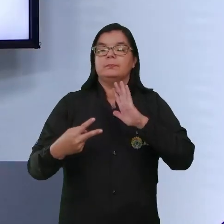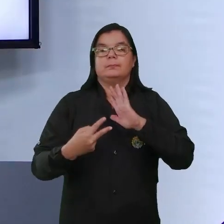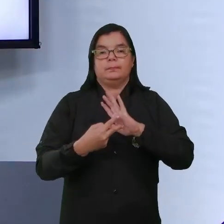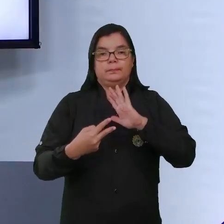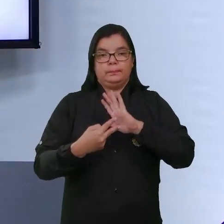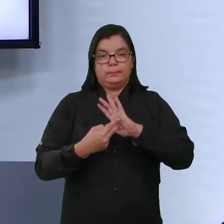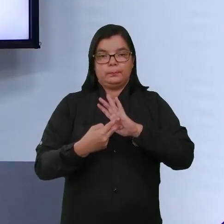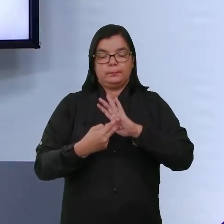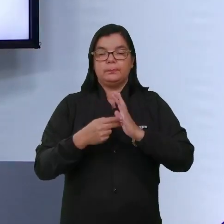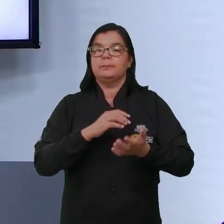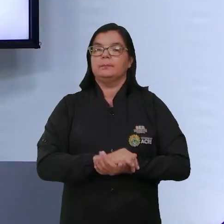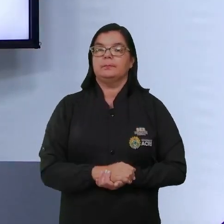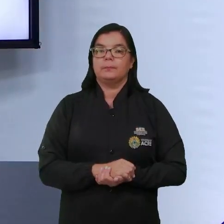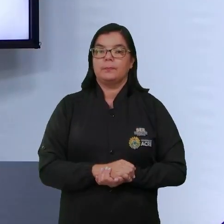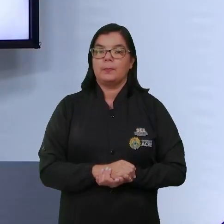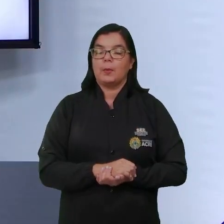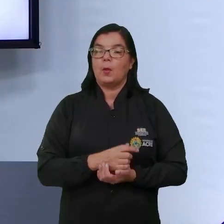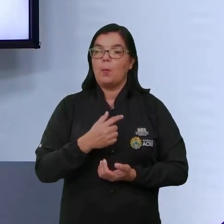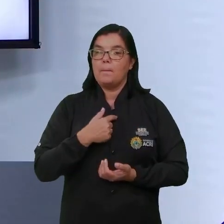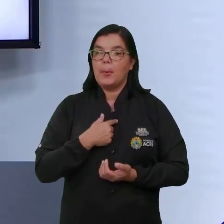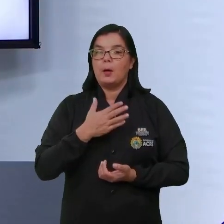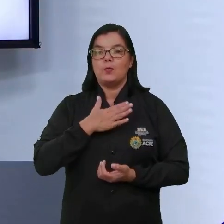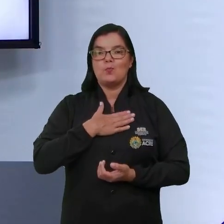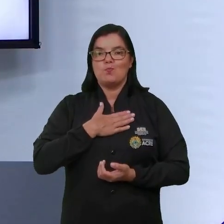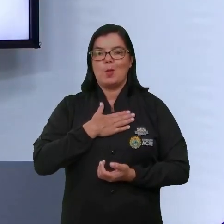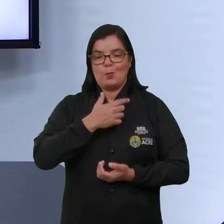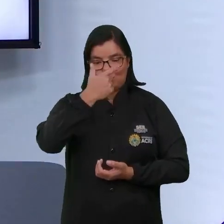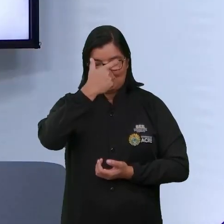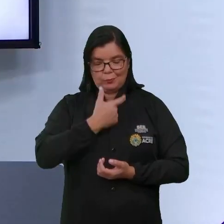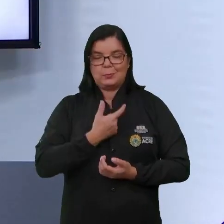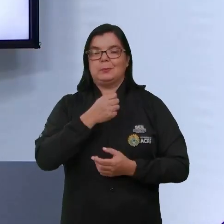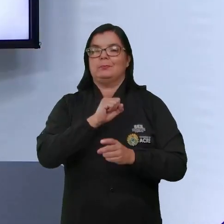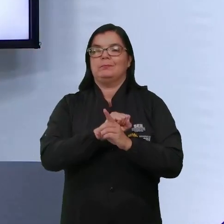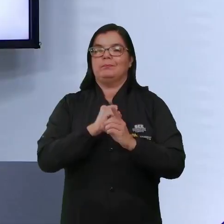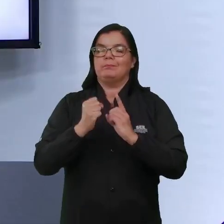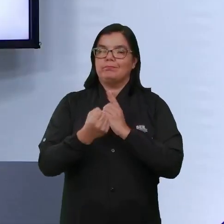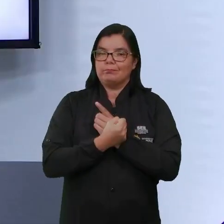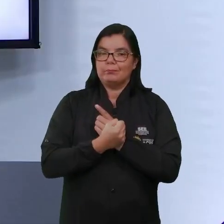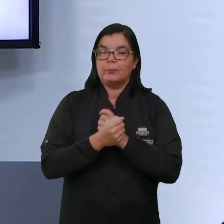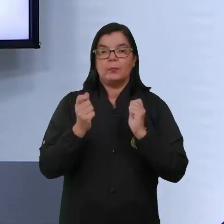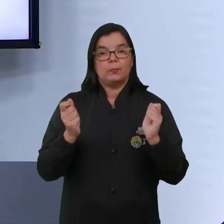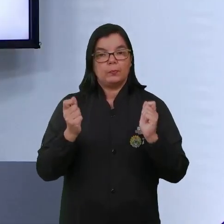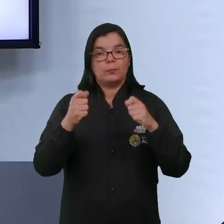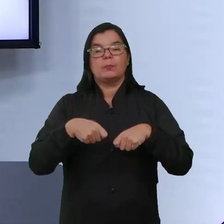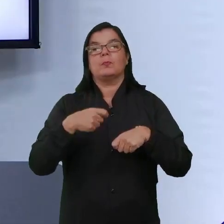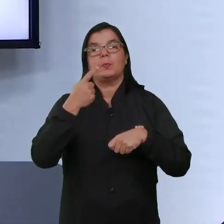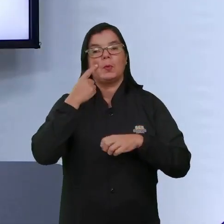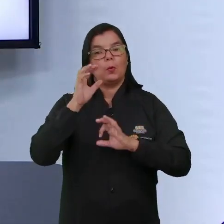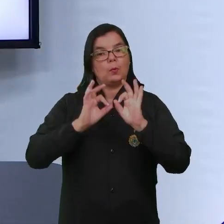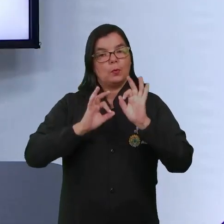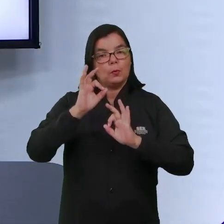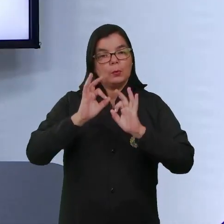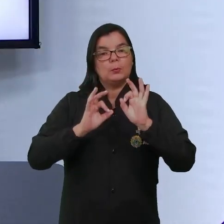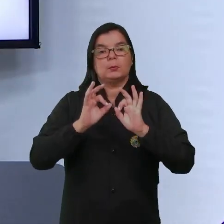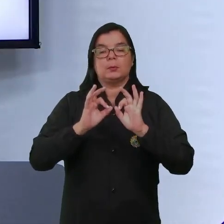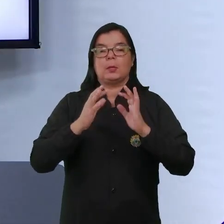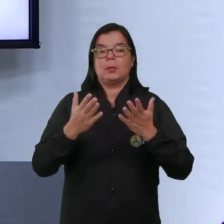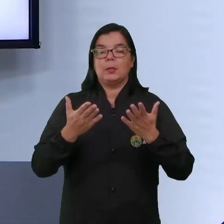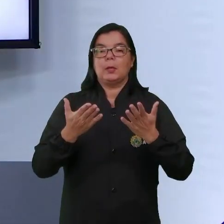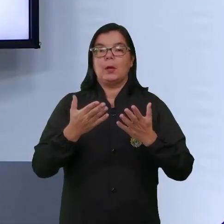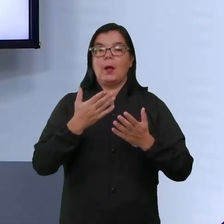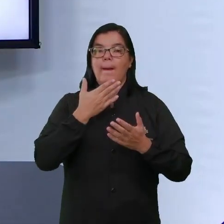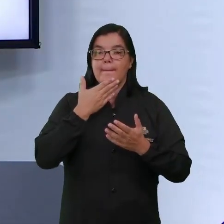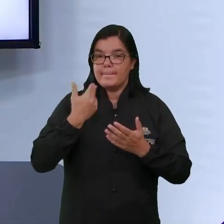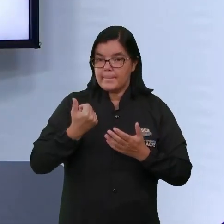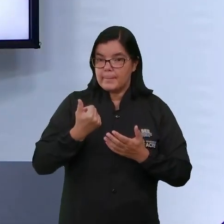significativa para a formação do meu ser social, para que eu possa constituir e elaborar